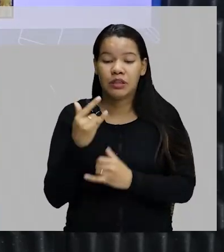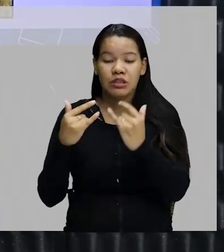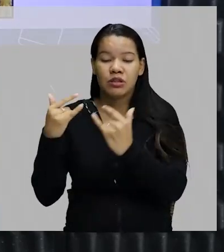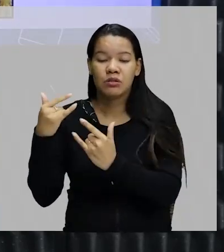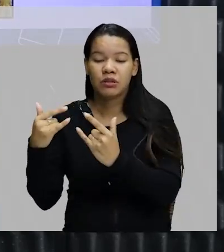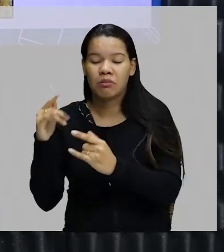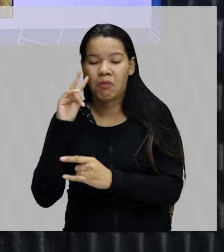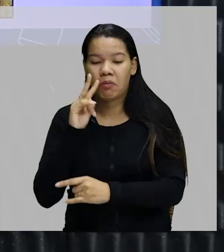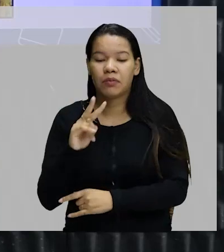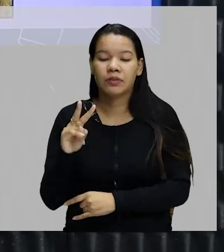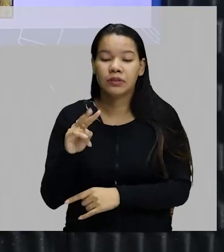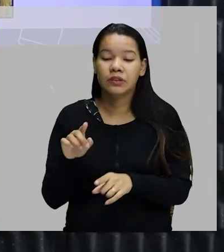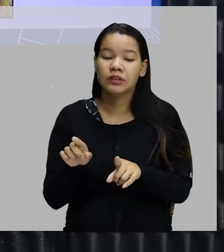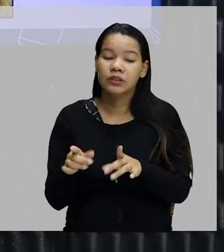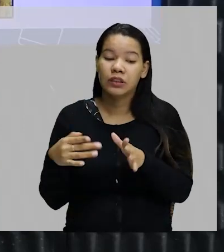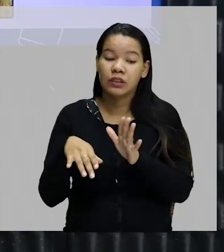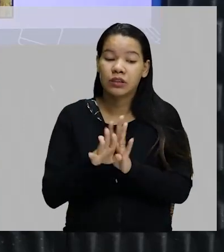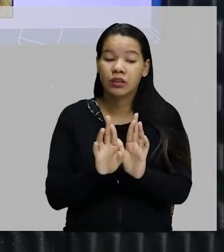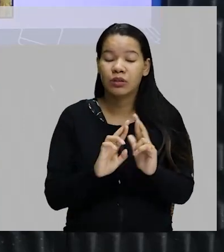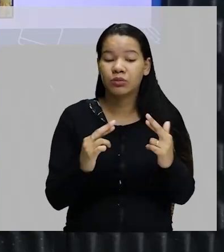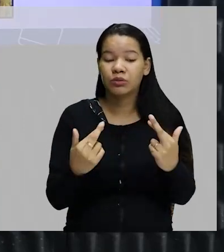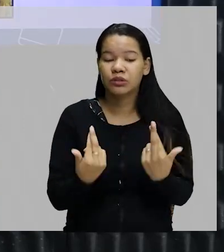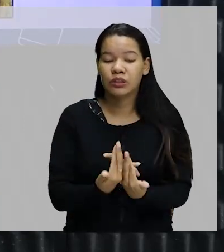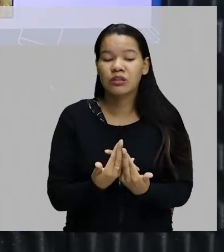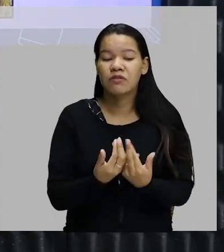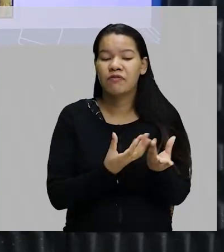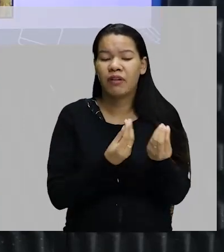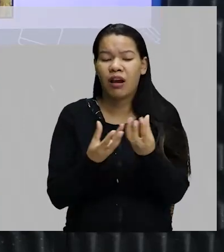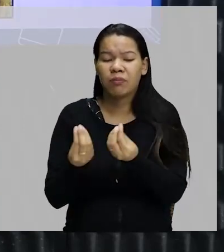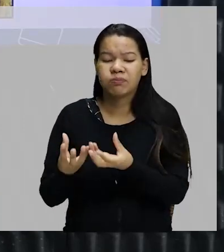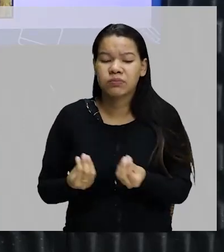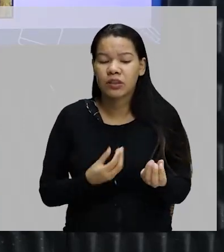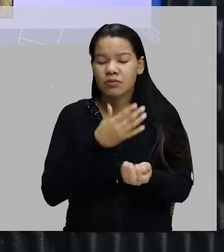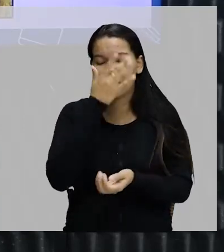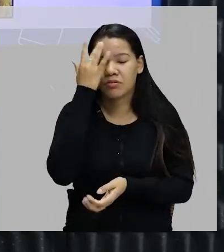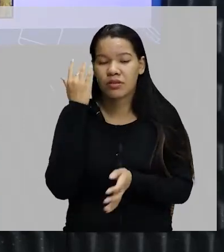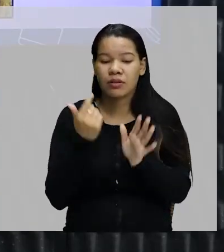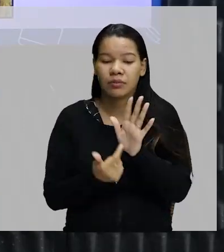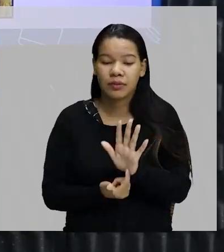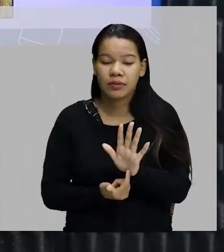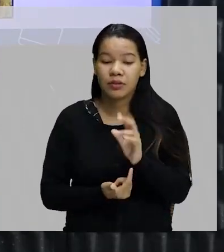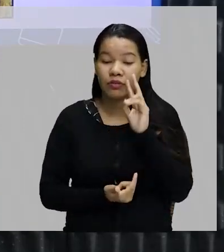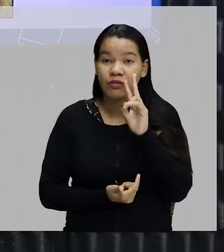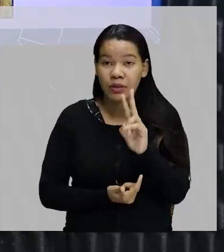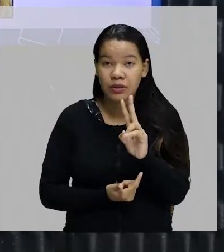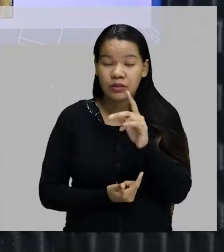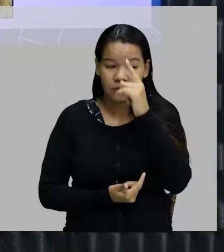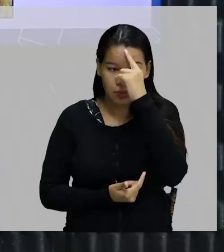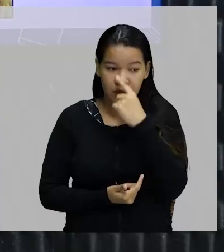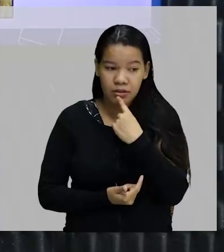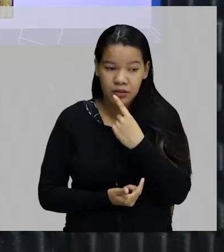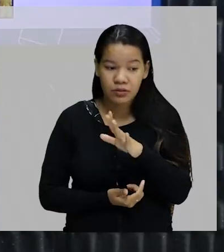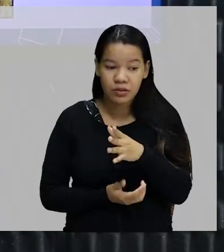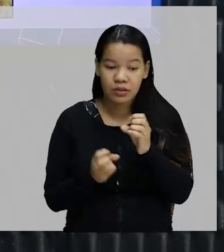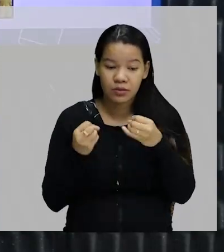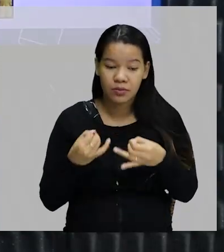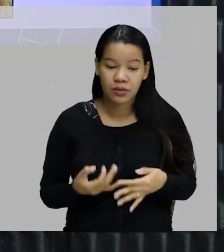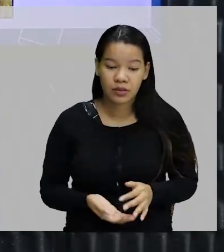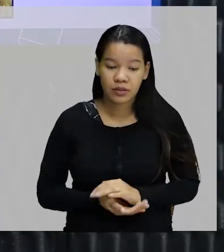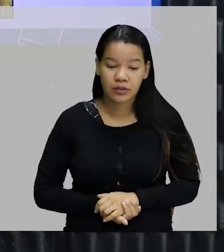de pessoas em suas apresentações. Então tá aqui uma imagem do boi de matraca. Falei para vocês ainda há